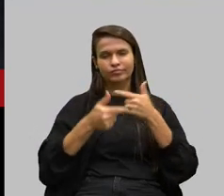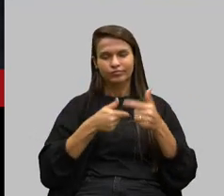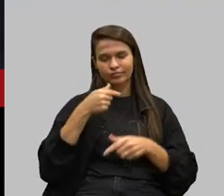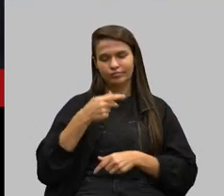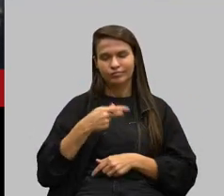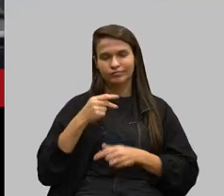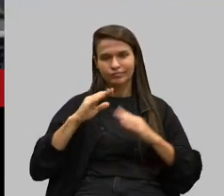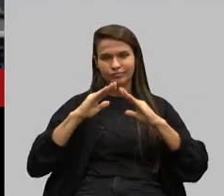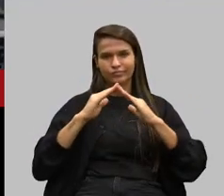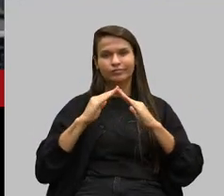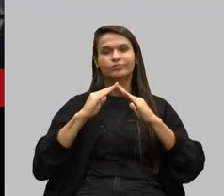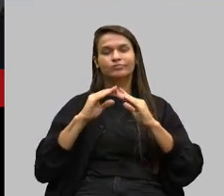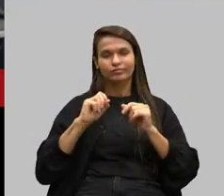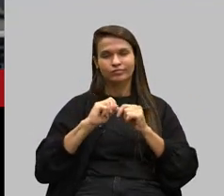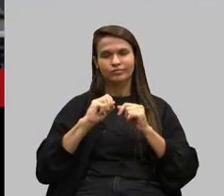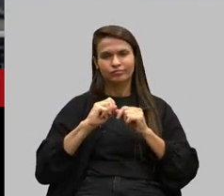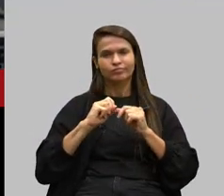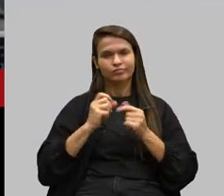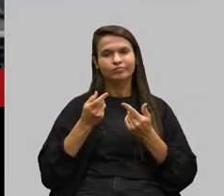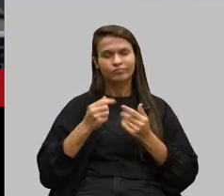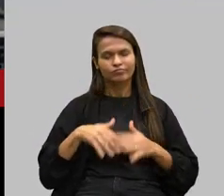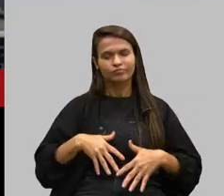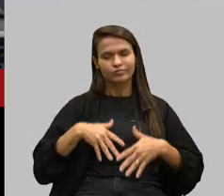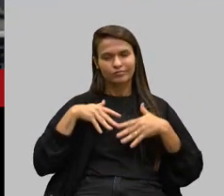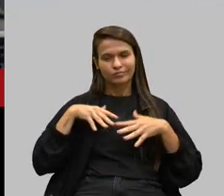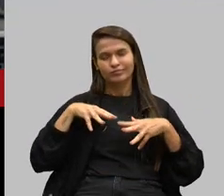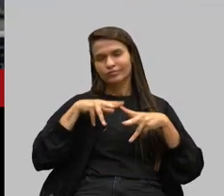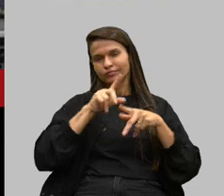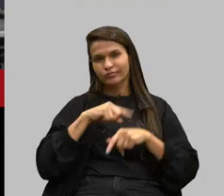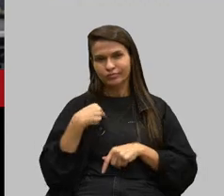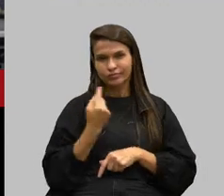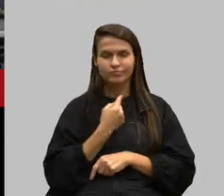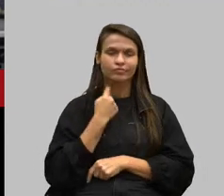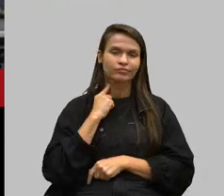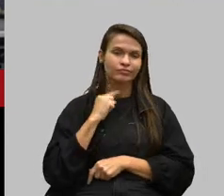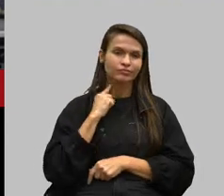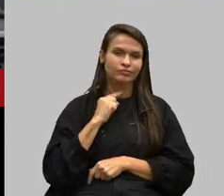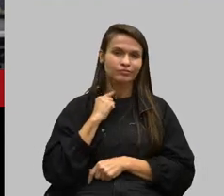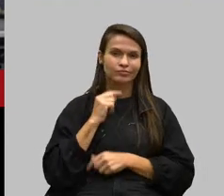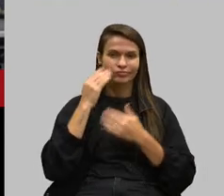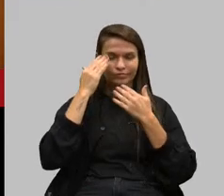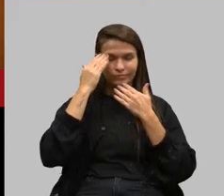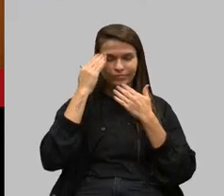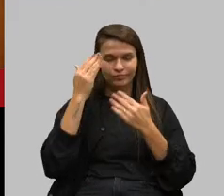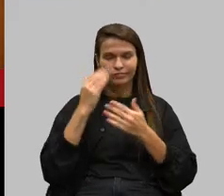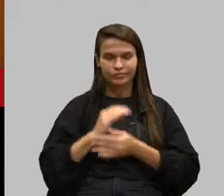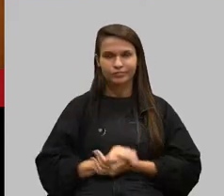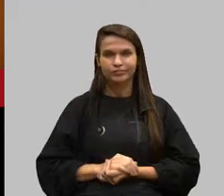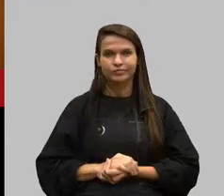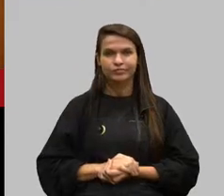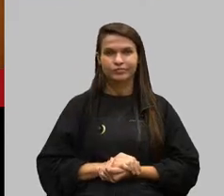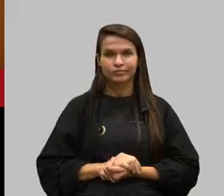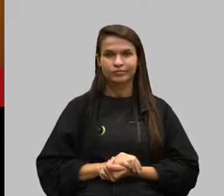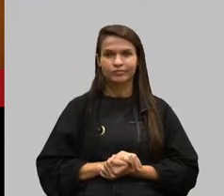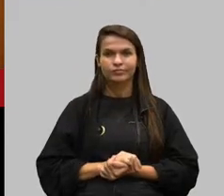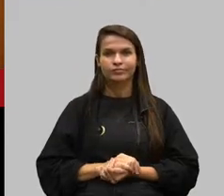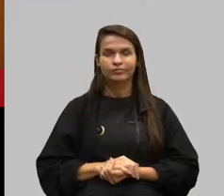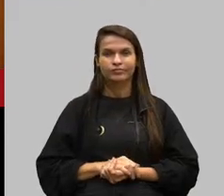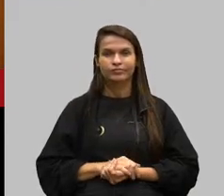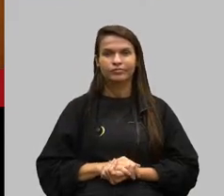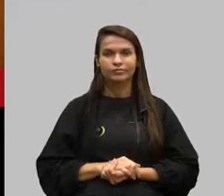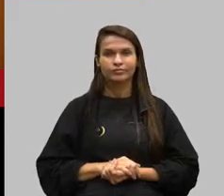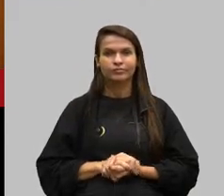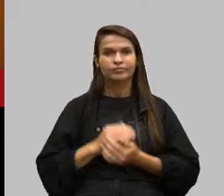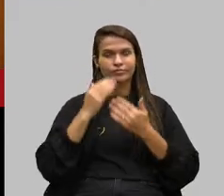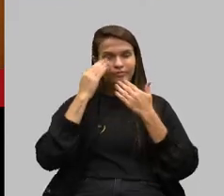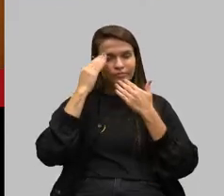fazendo que é motivo de orgulho para todos nós mineiros Muito obrigado obrigado secretário de estado da